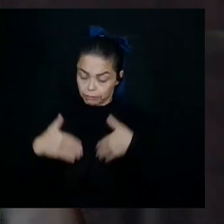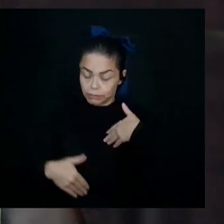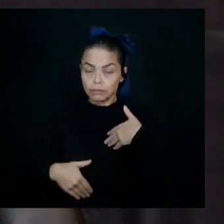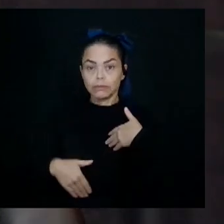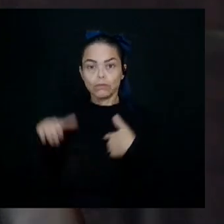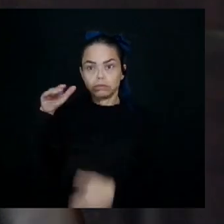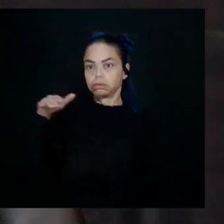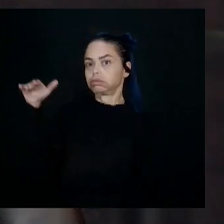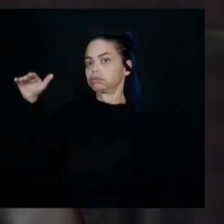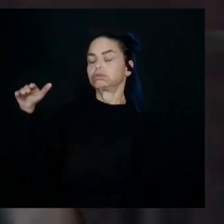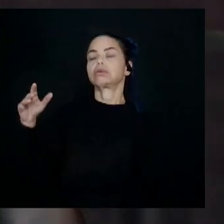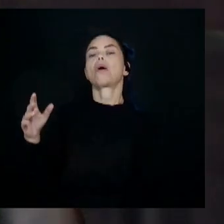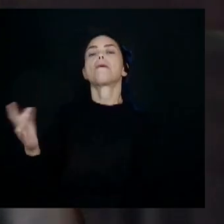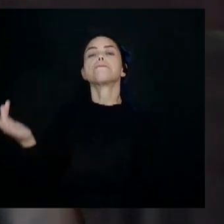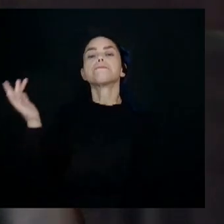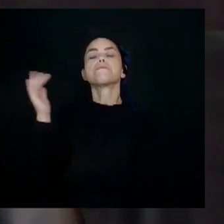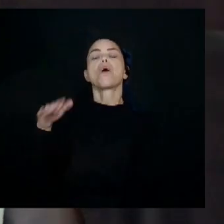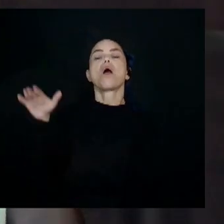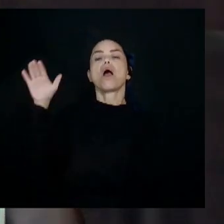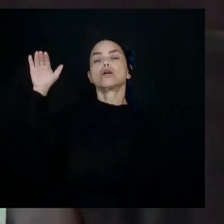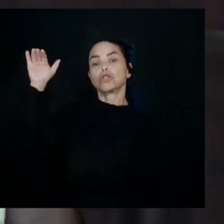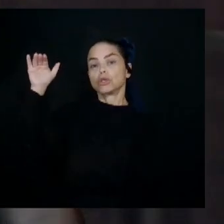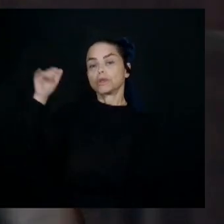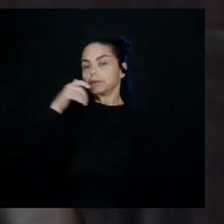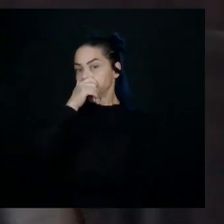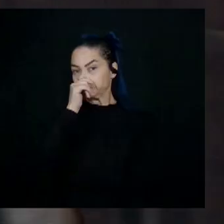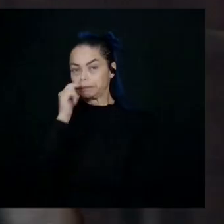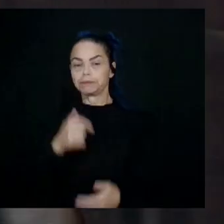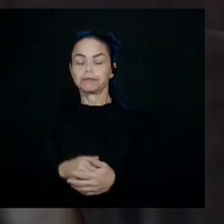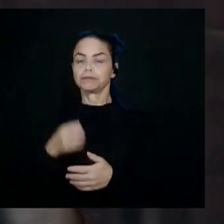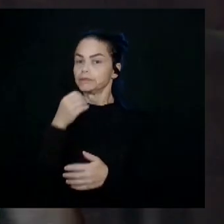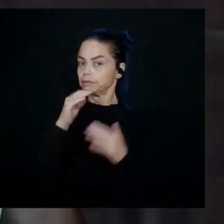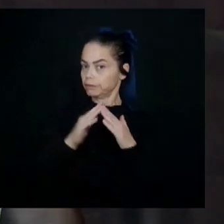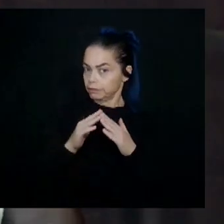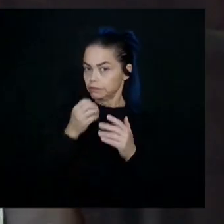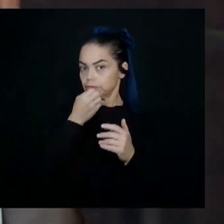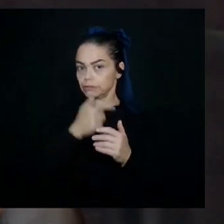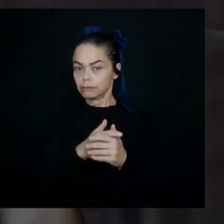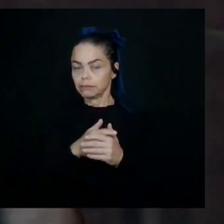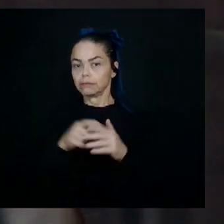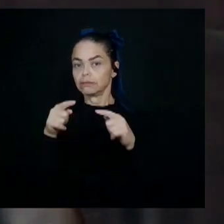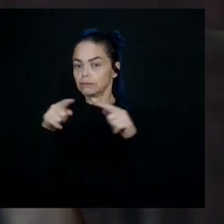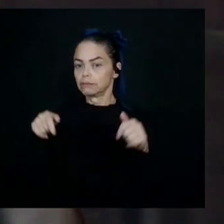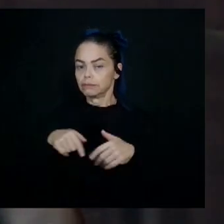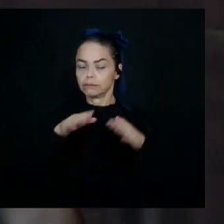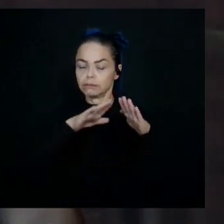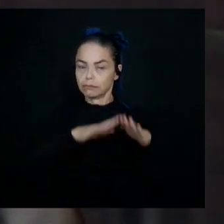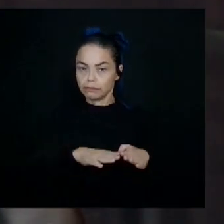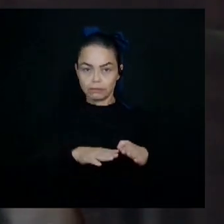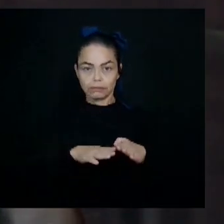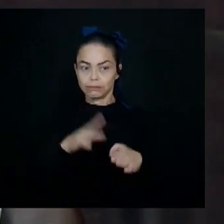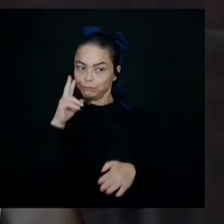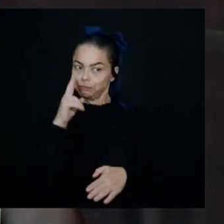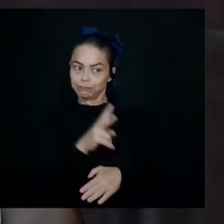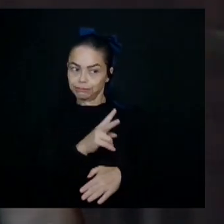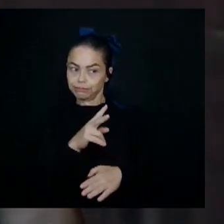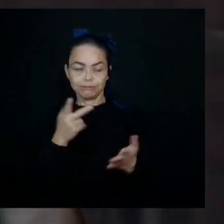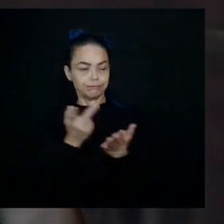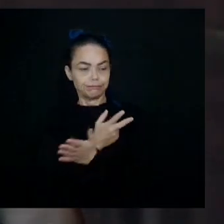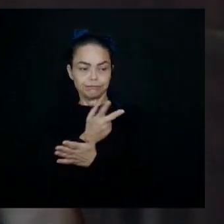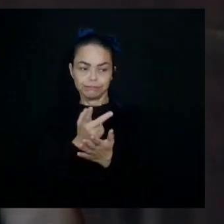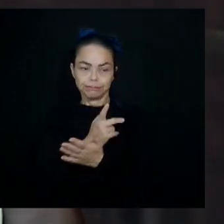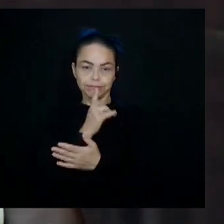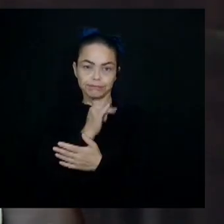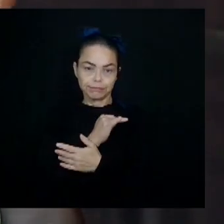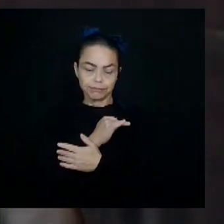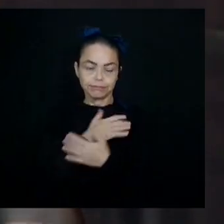adulto. Mesmo que em casa esteja tudo bem, ela está dormindo no quarto dela, ela não está vendo nada de errado, os pais são